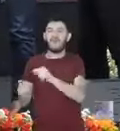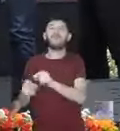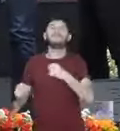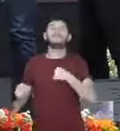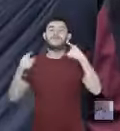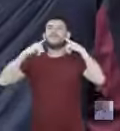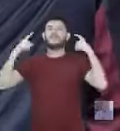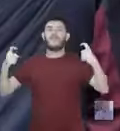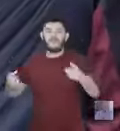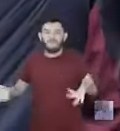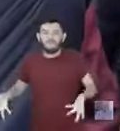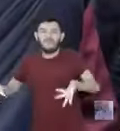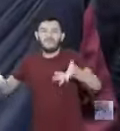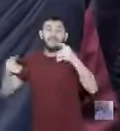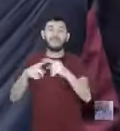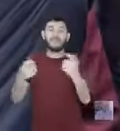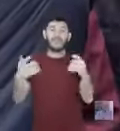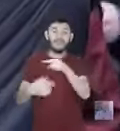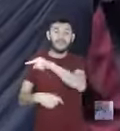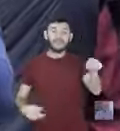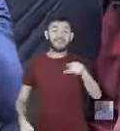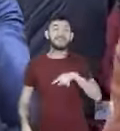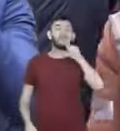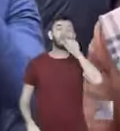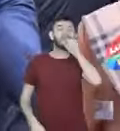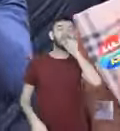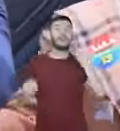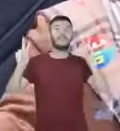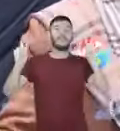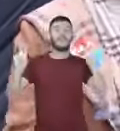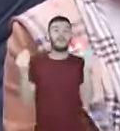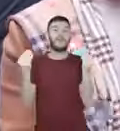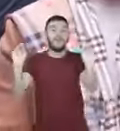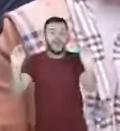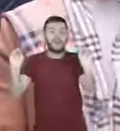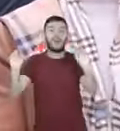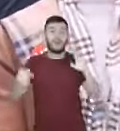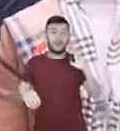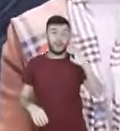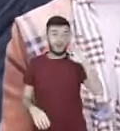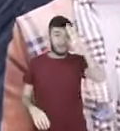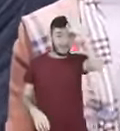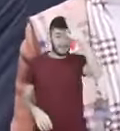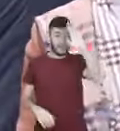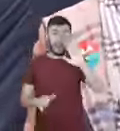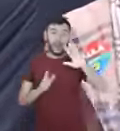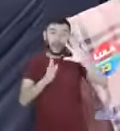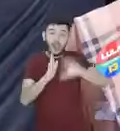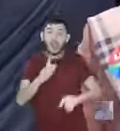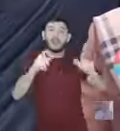Bozo, ladrão, seu lugar é na prisão. Todo mundo, Bozo, ladrão.